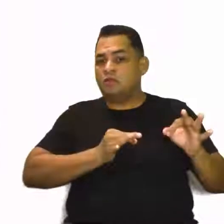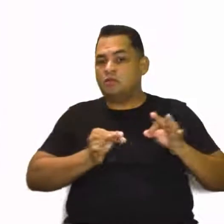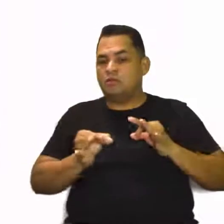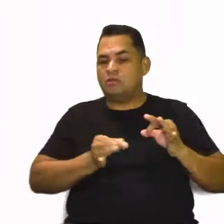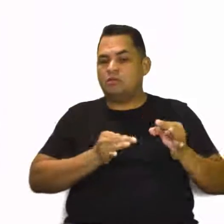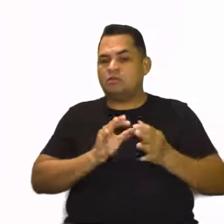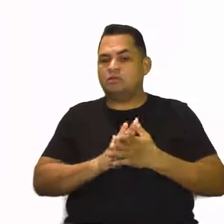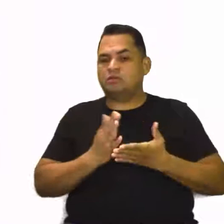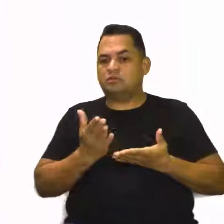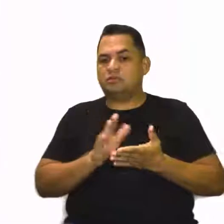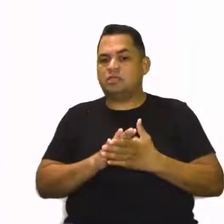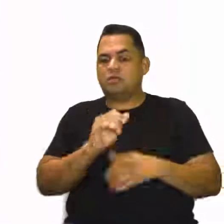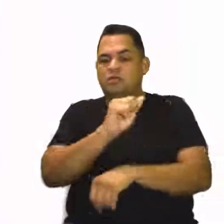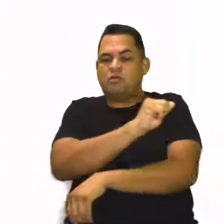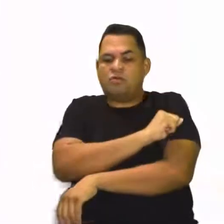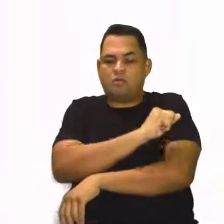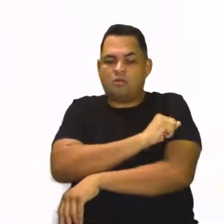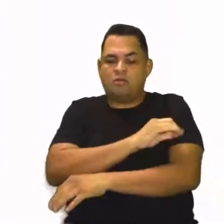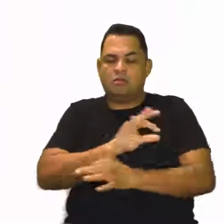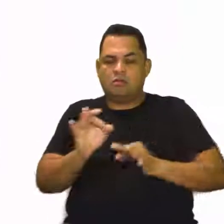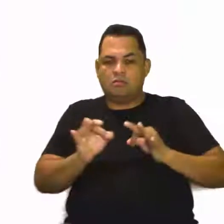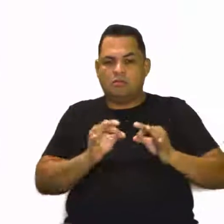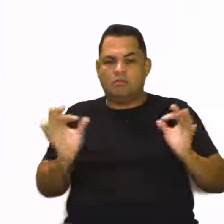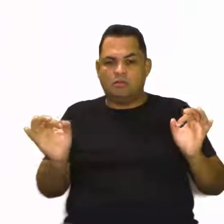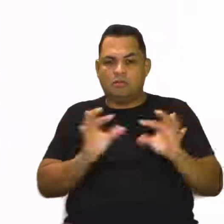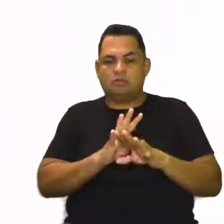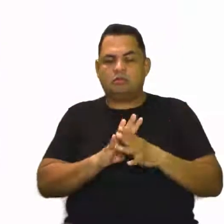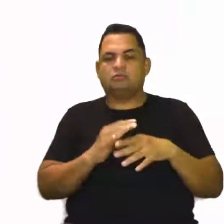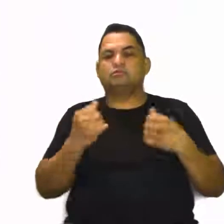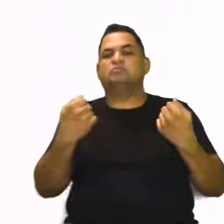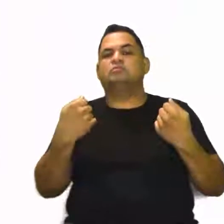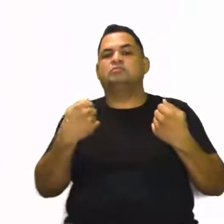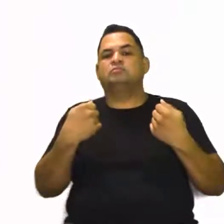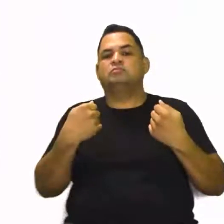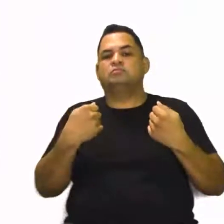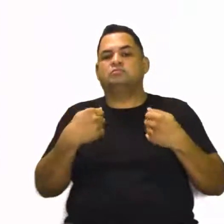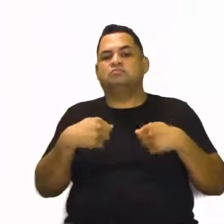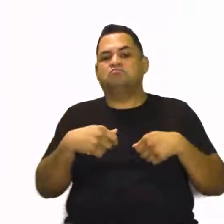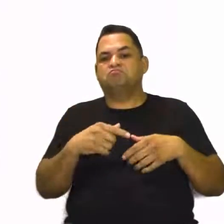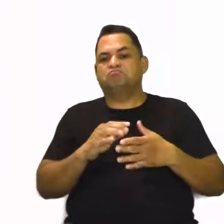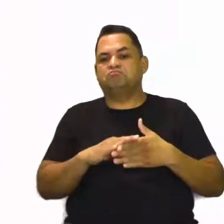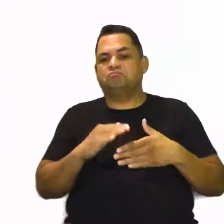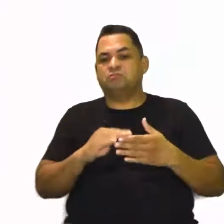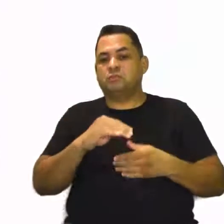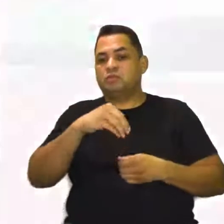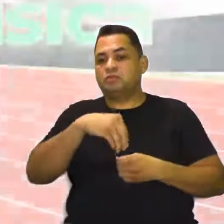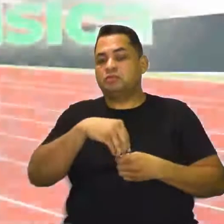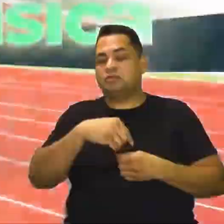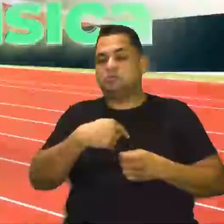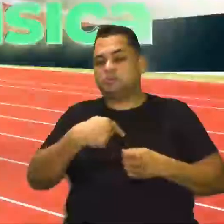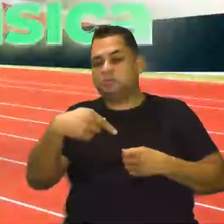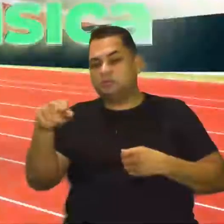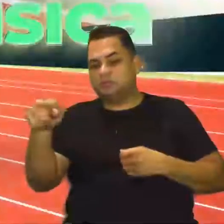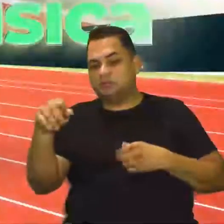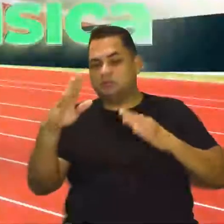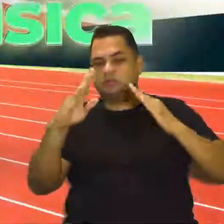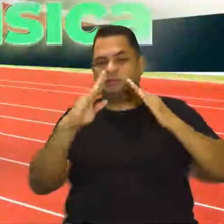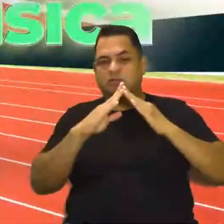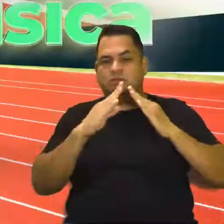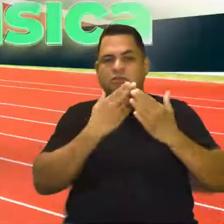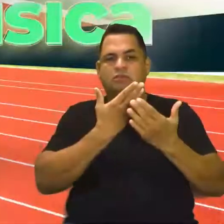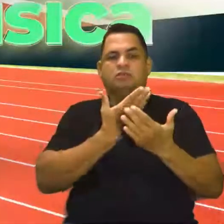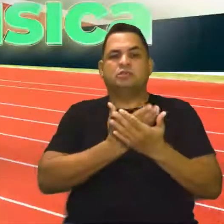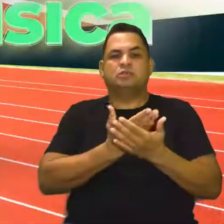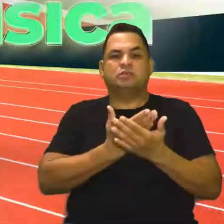É justamente isso, deixar esse estudante preparado para que ele possa né, Vem ao sair da escola,